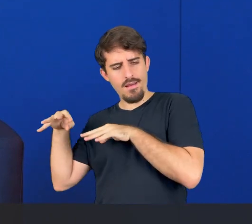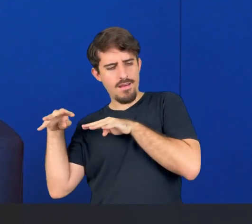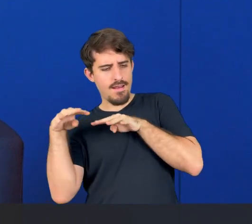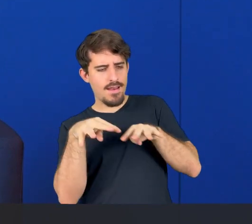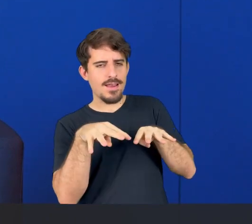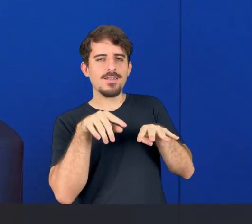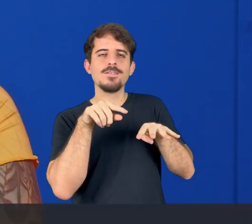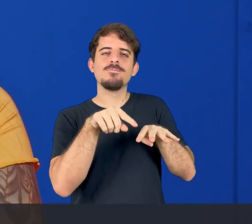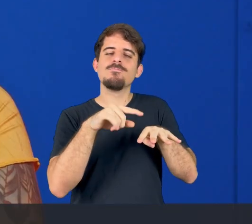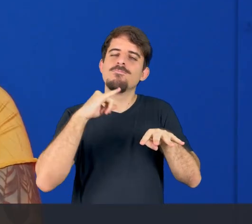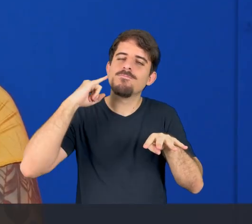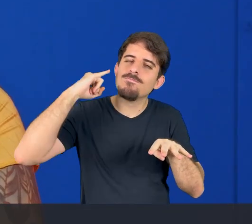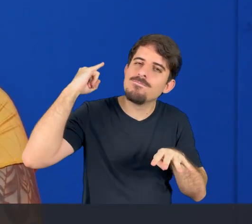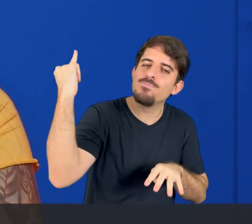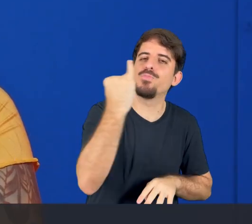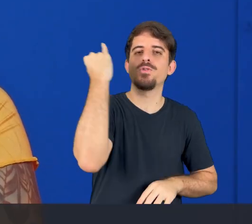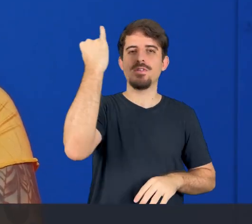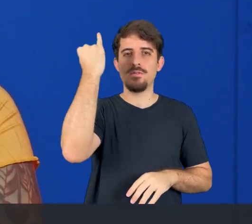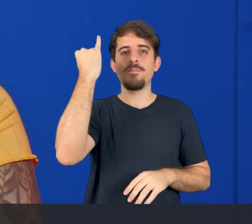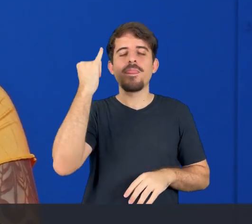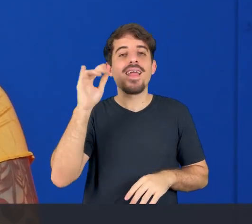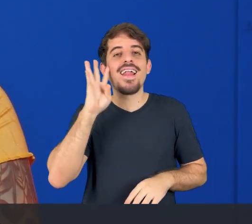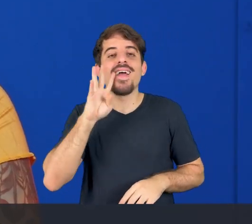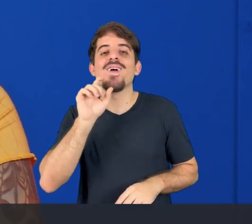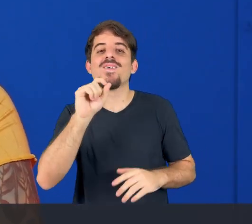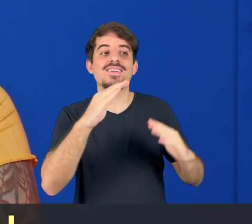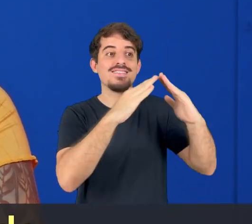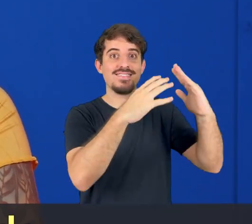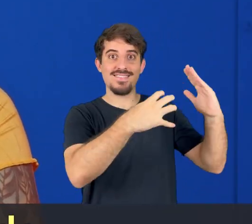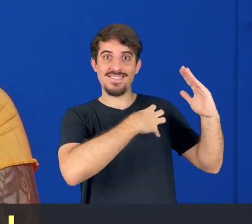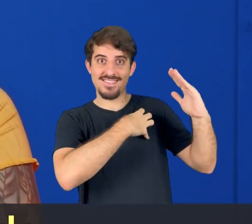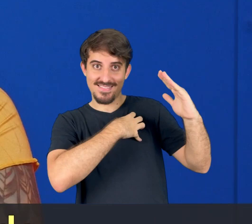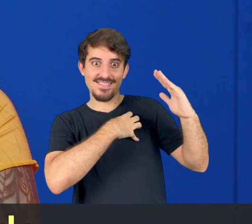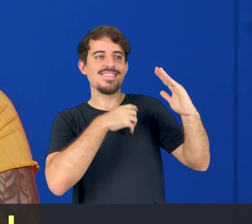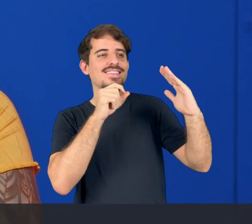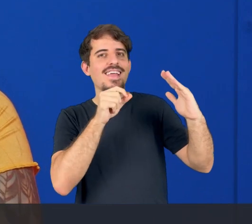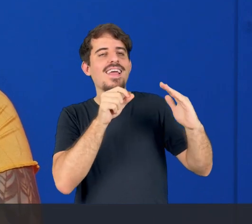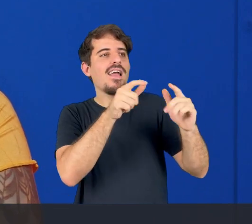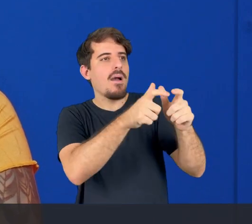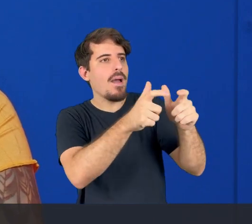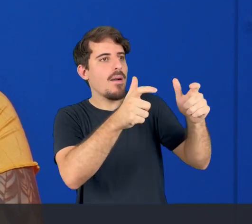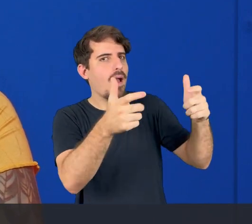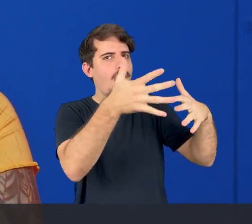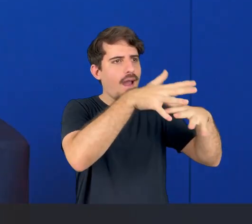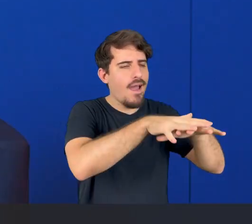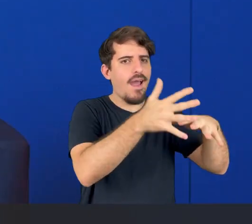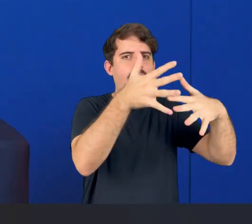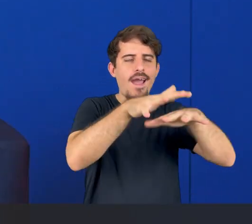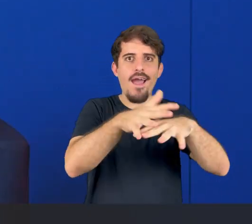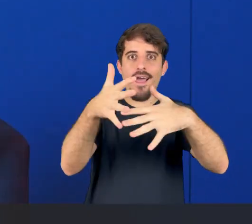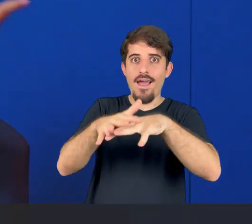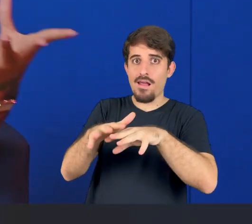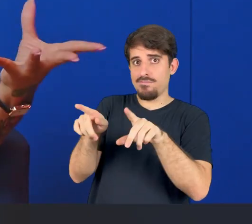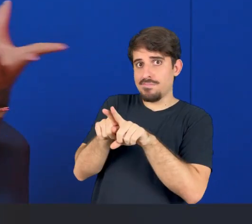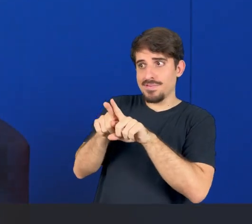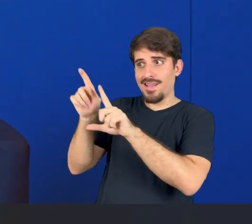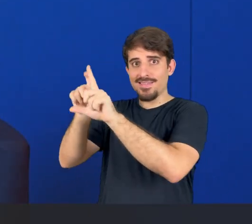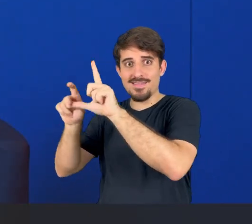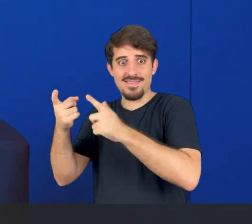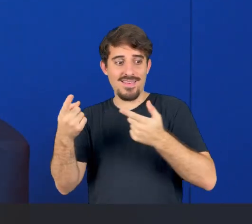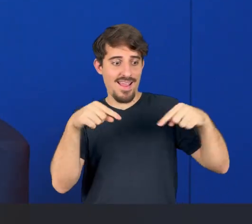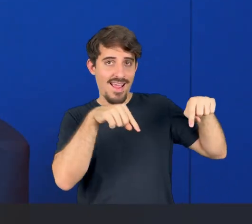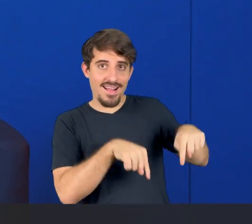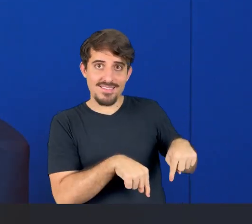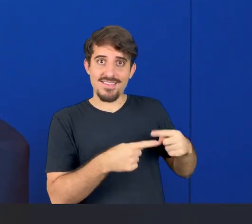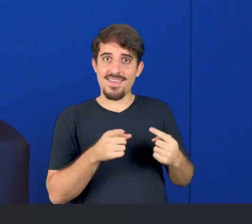acessibilidade para a gente. Então é muito importante isso e é legal ver que as Casas Bahia está trazendo cada vez mais essa inclusão, tanto no meio digital